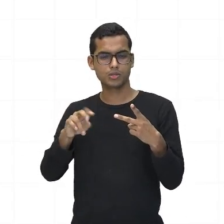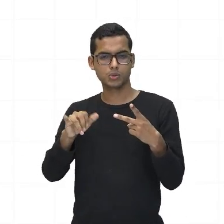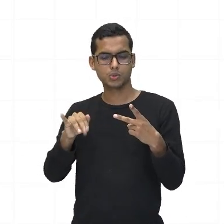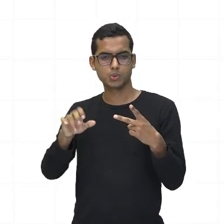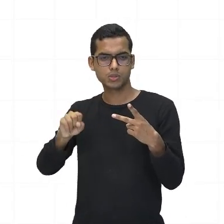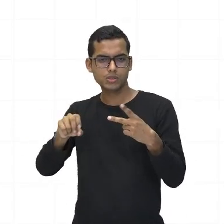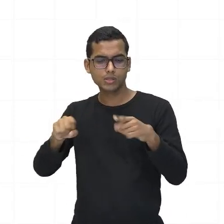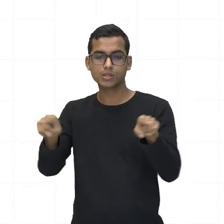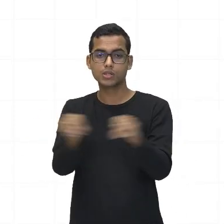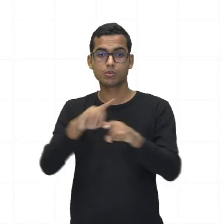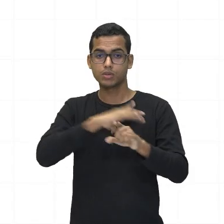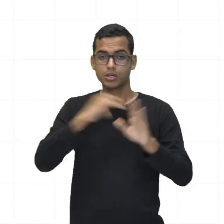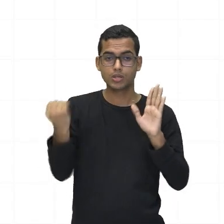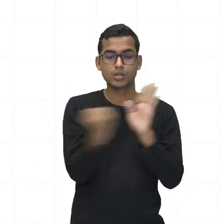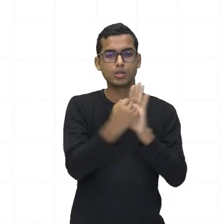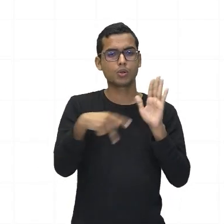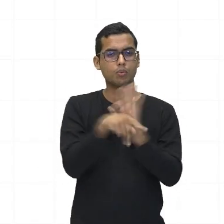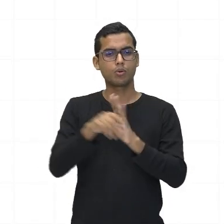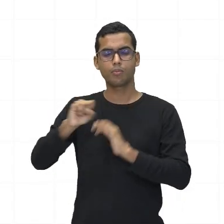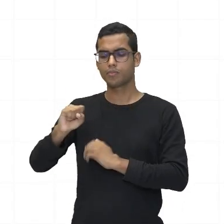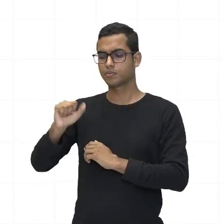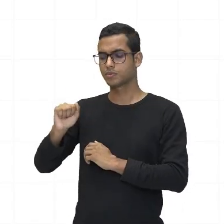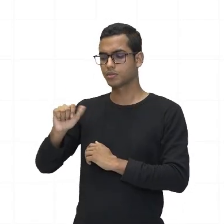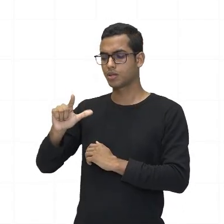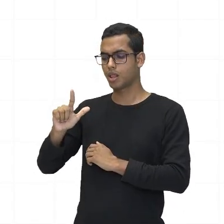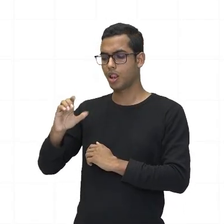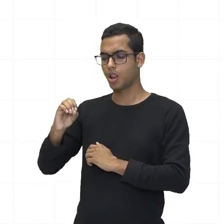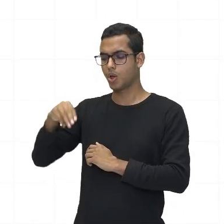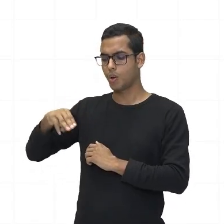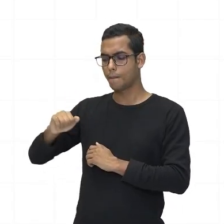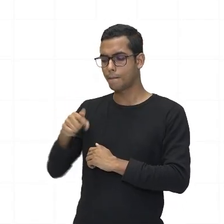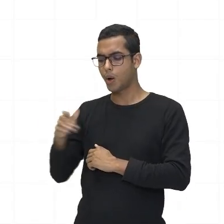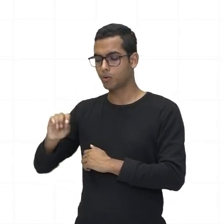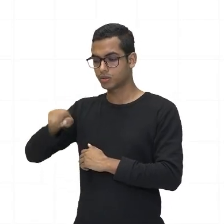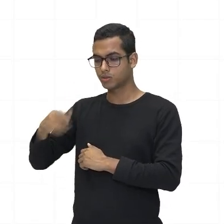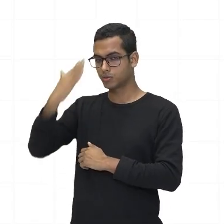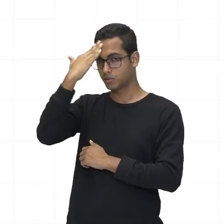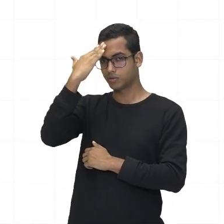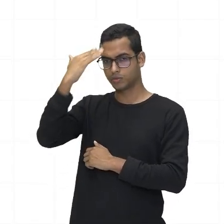o selo de Salomão. E vamos ver agora